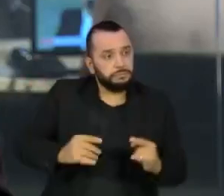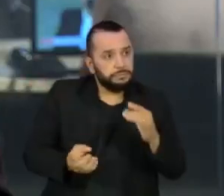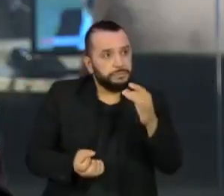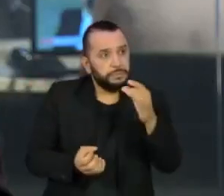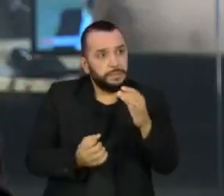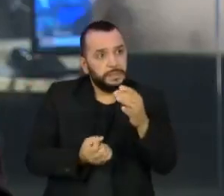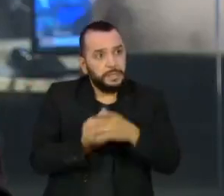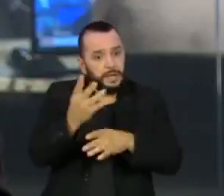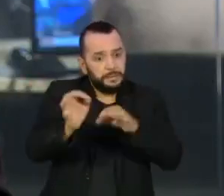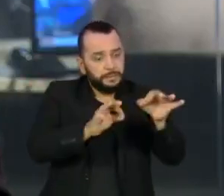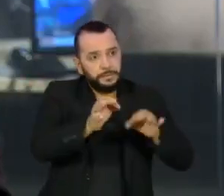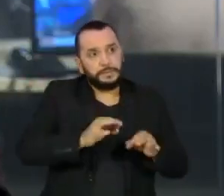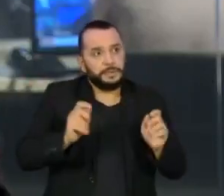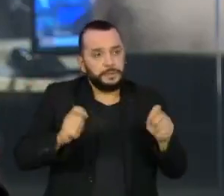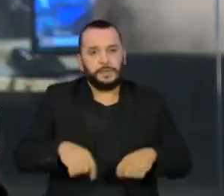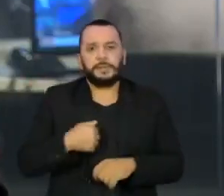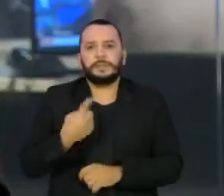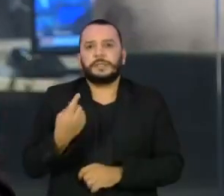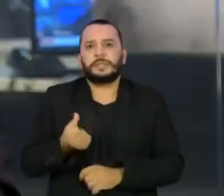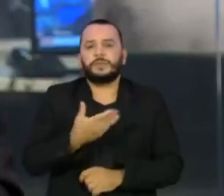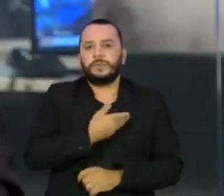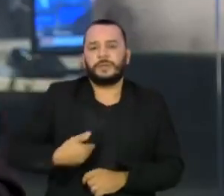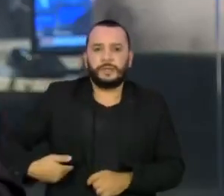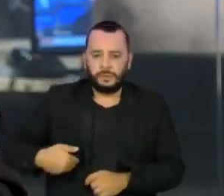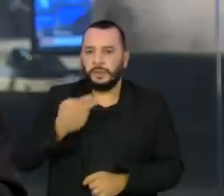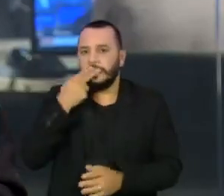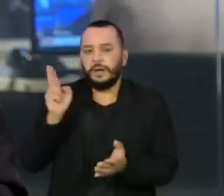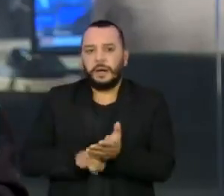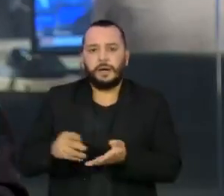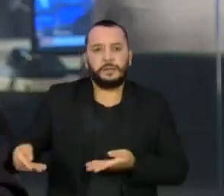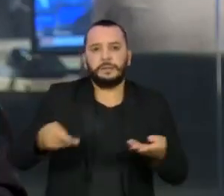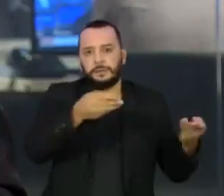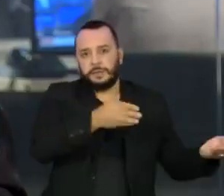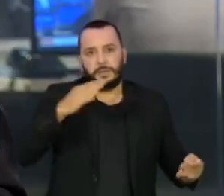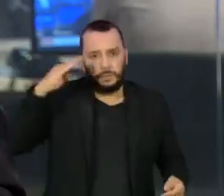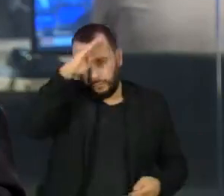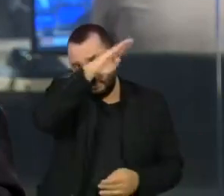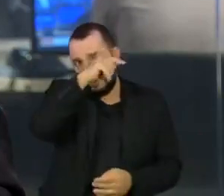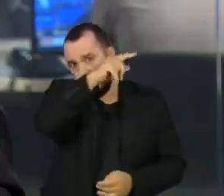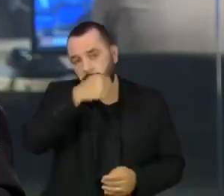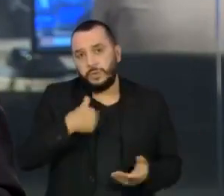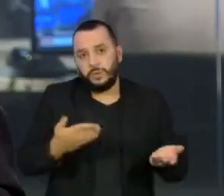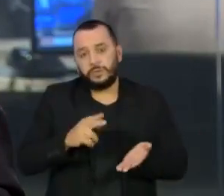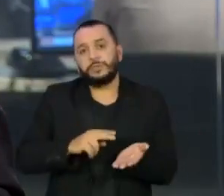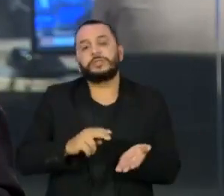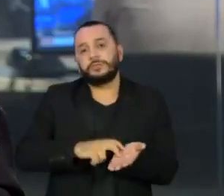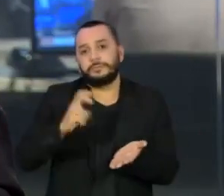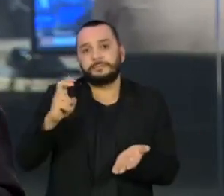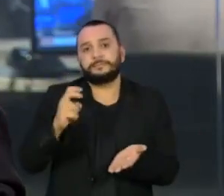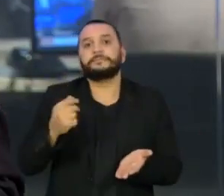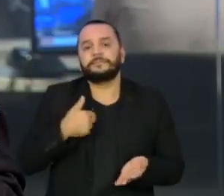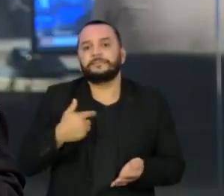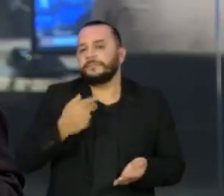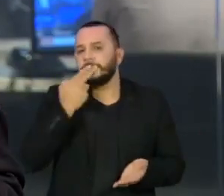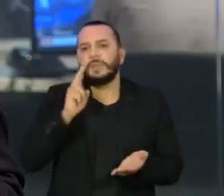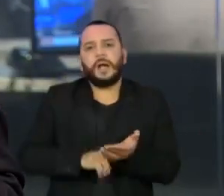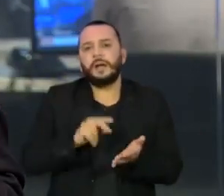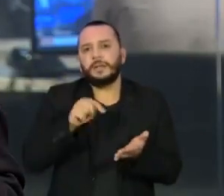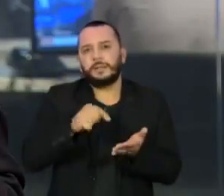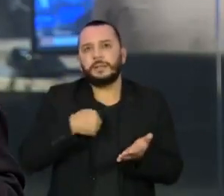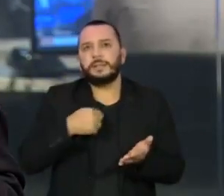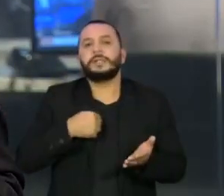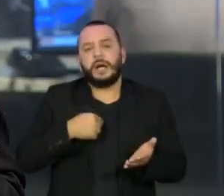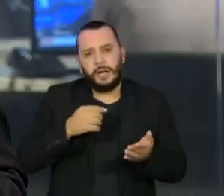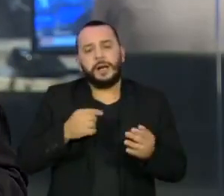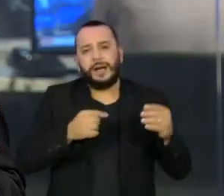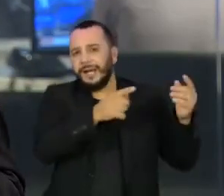16 governadores divulgaram uma carta aberta ao presidente Jair Bolsonaro nessa manhã. No documento, os representantes estaduais respondem às críticas do